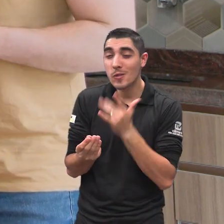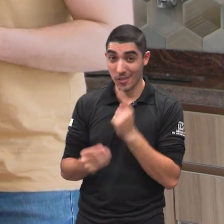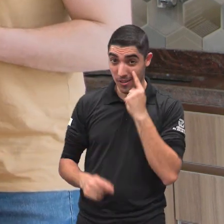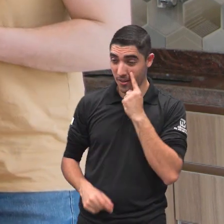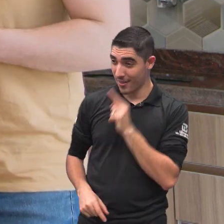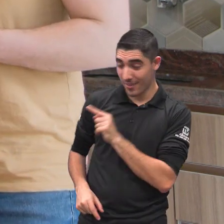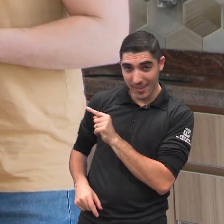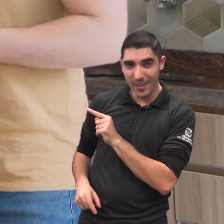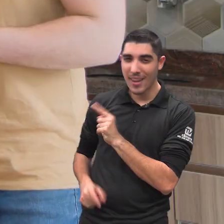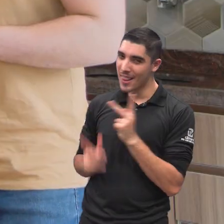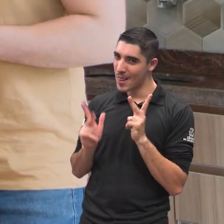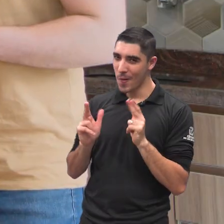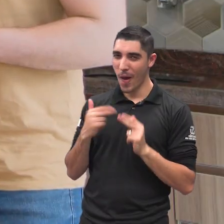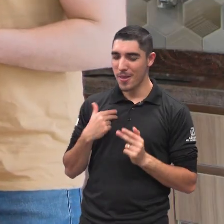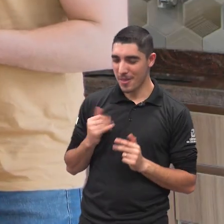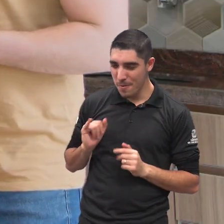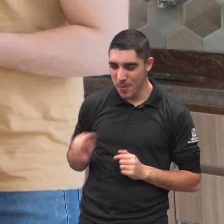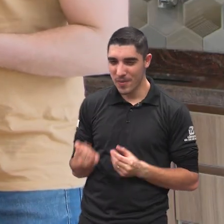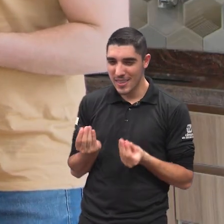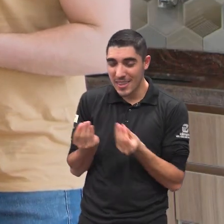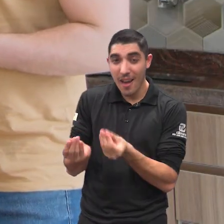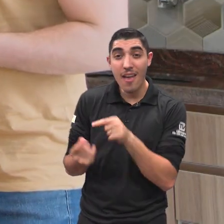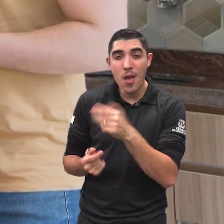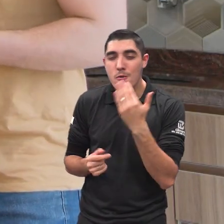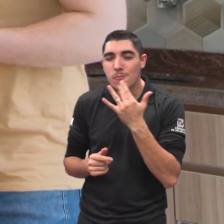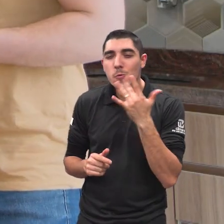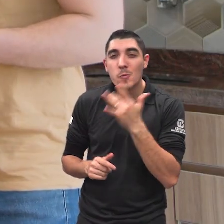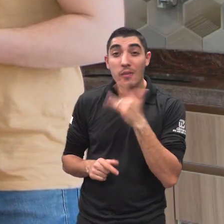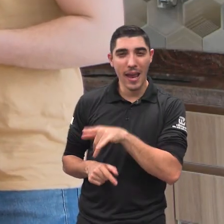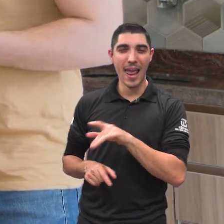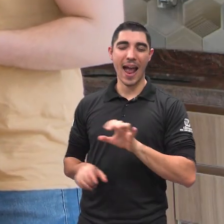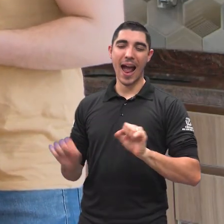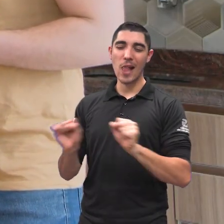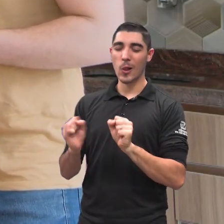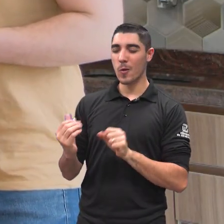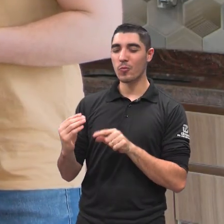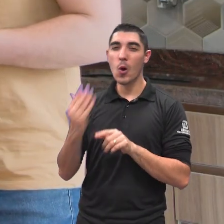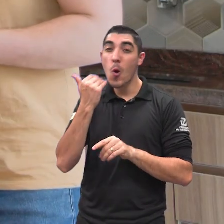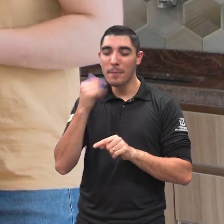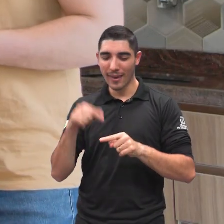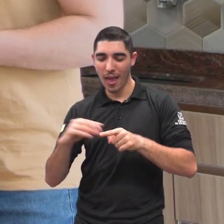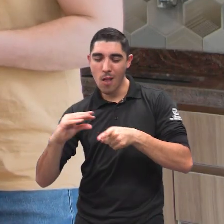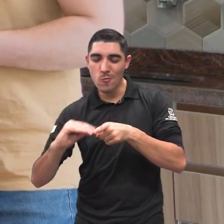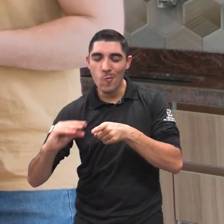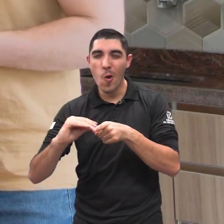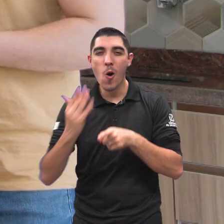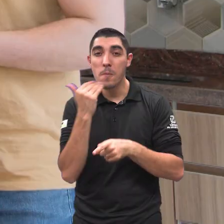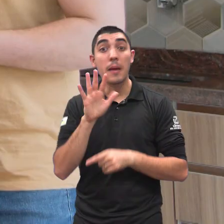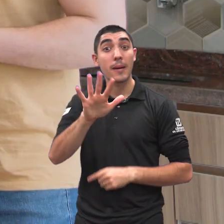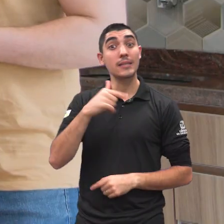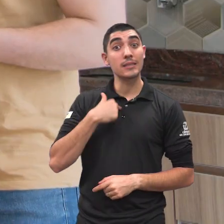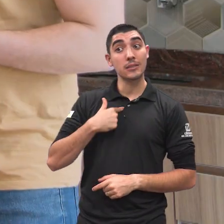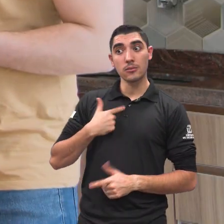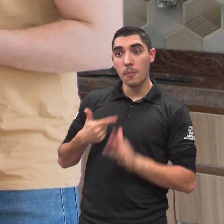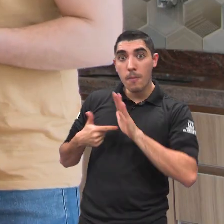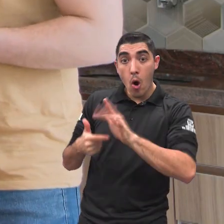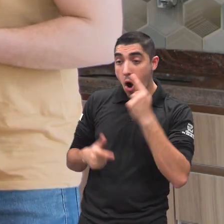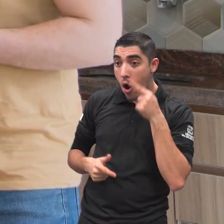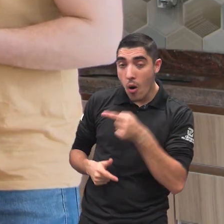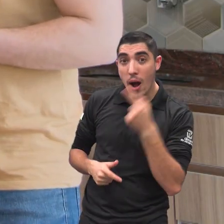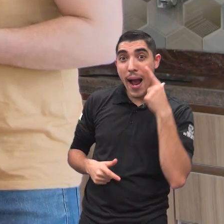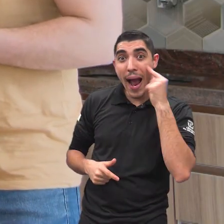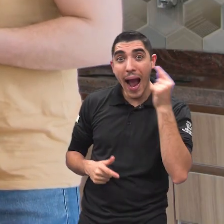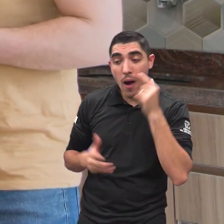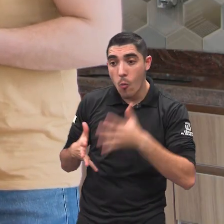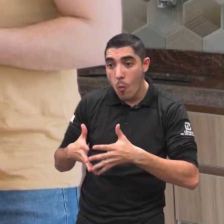Então, aqui com o Félix não vai ser diferente. Estamos comprando com petisco, ele tá adorando e a gente também tá adorando poder mostrar um gato